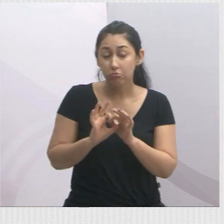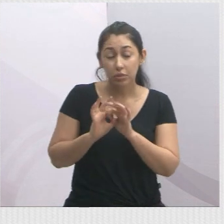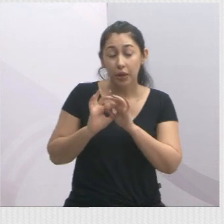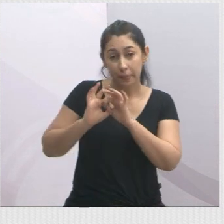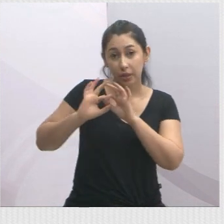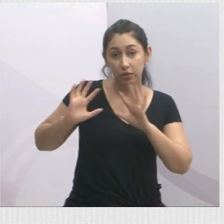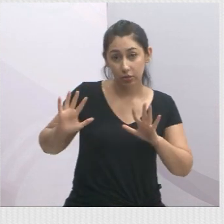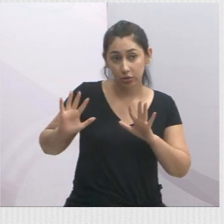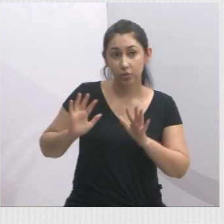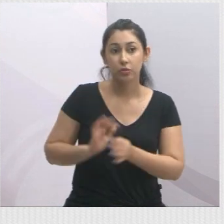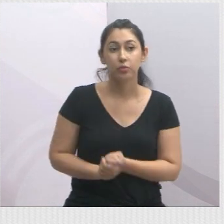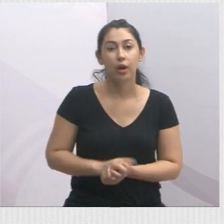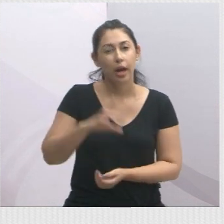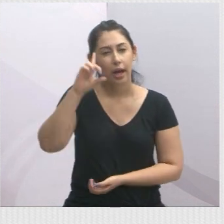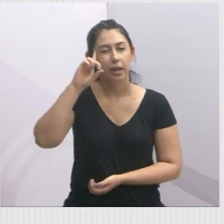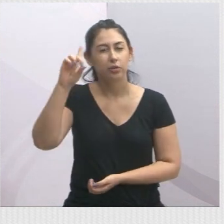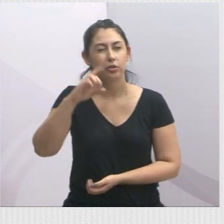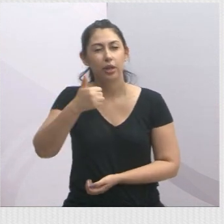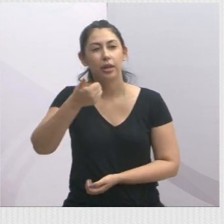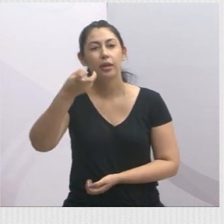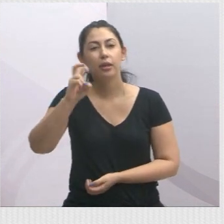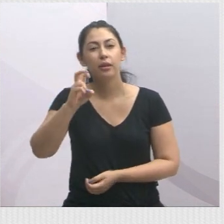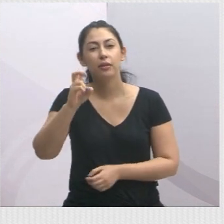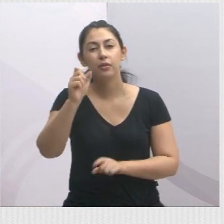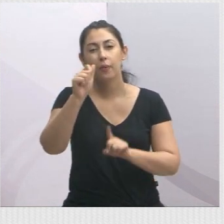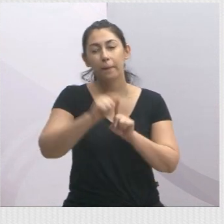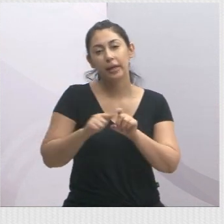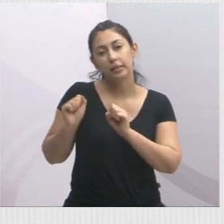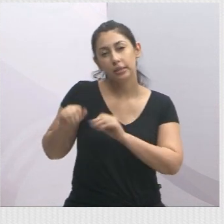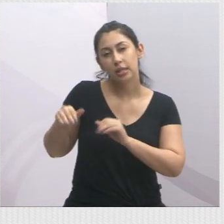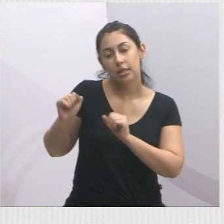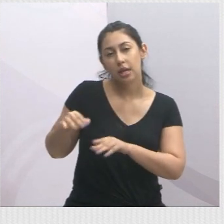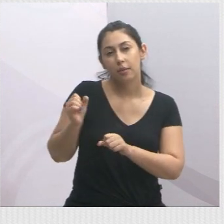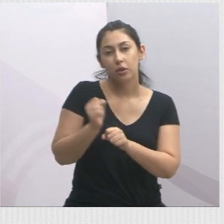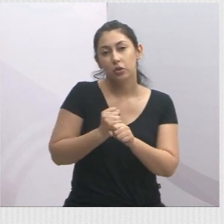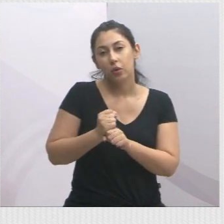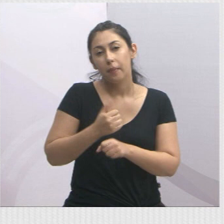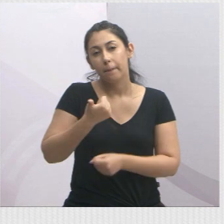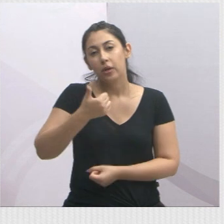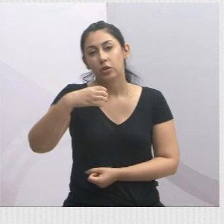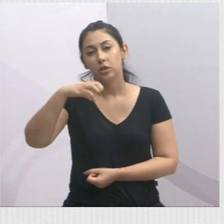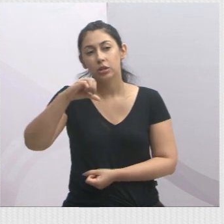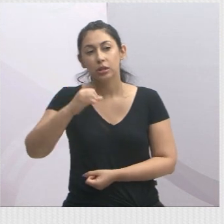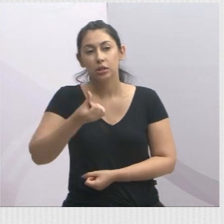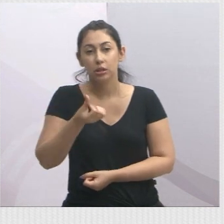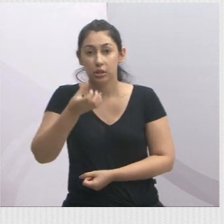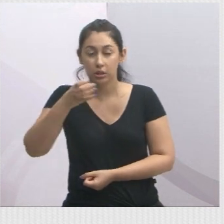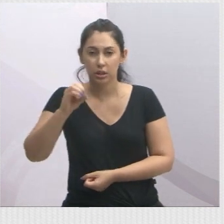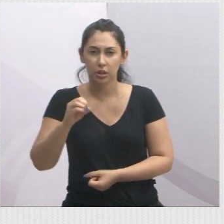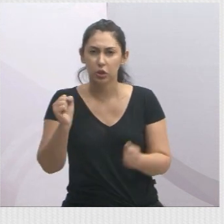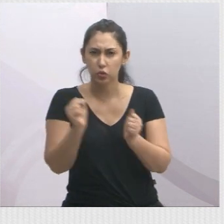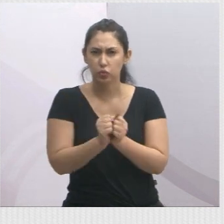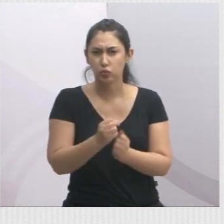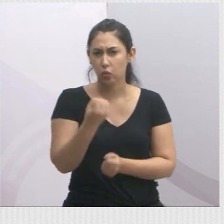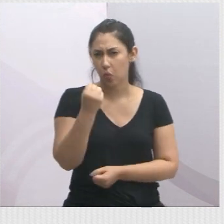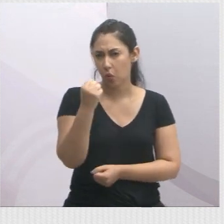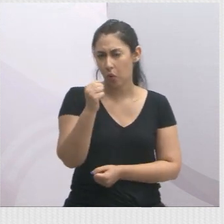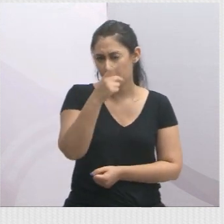Cassiano e no dia 15 de setembro de 1960, acompanhado de um grupo de 8